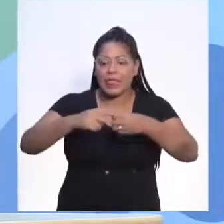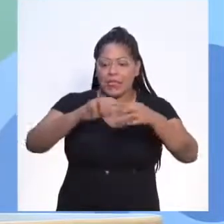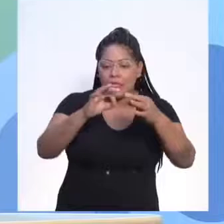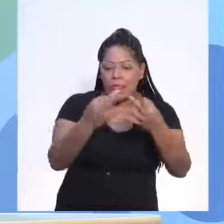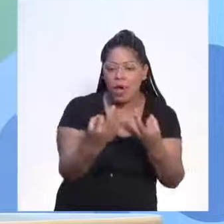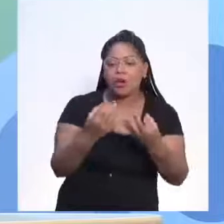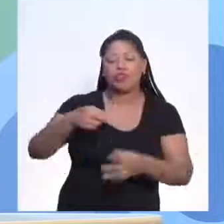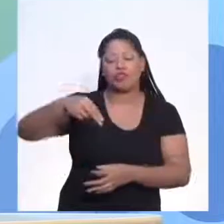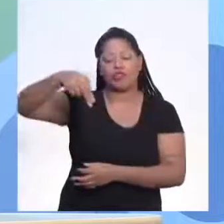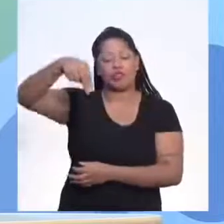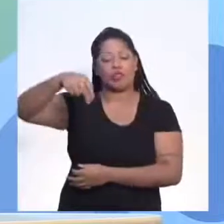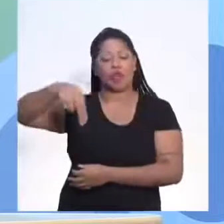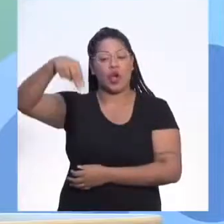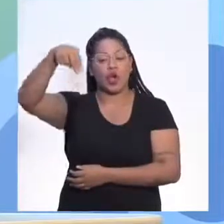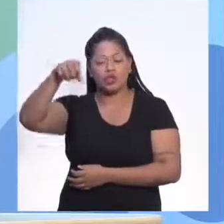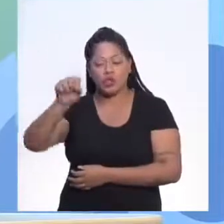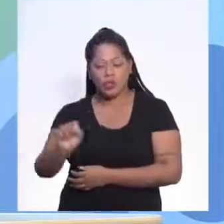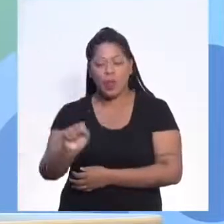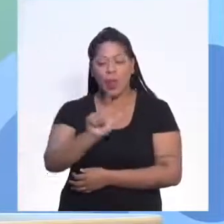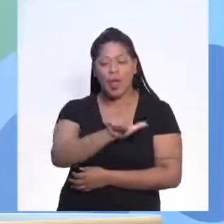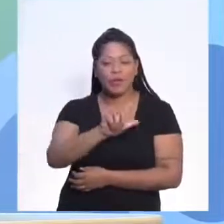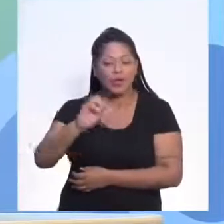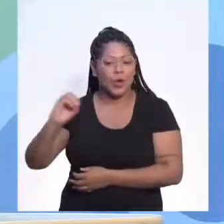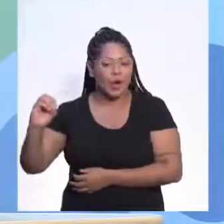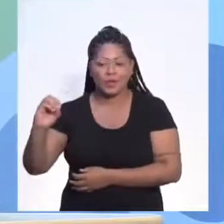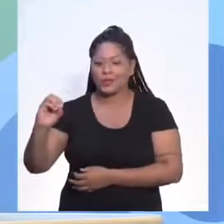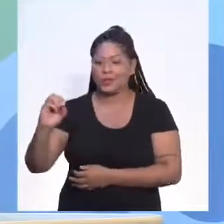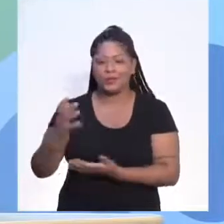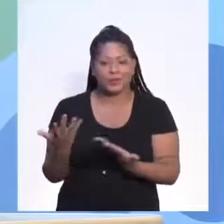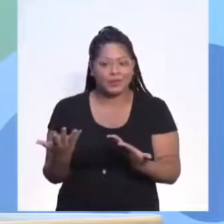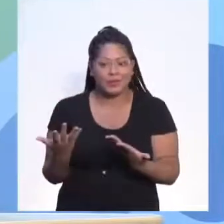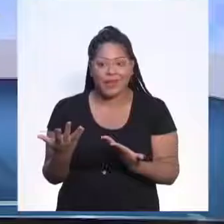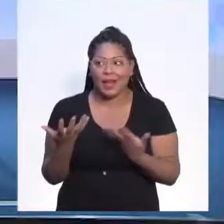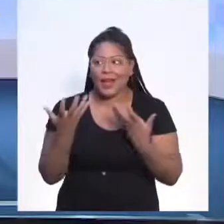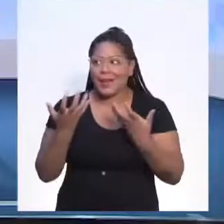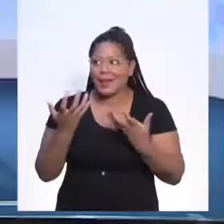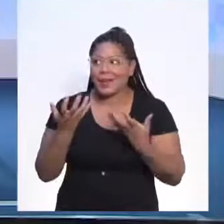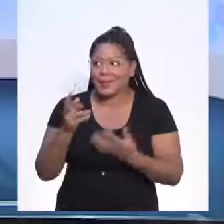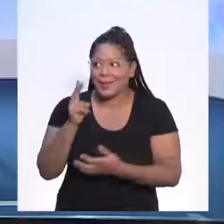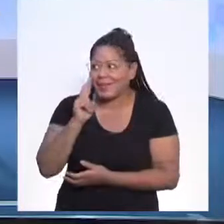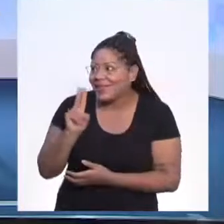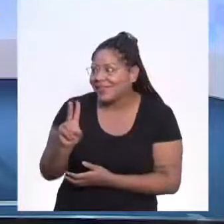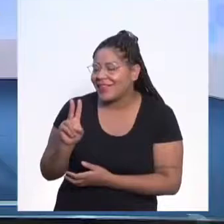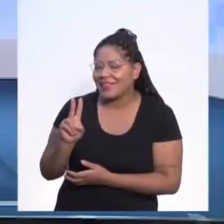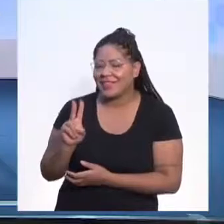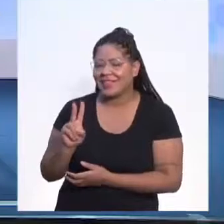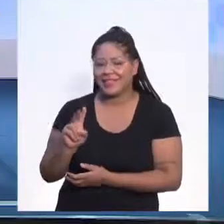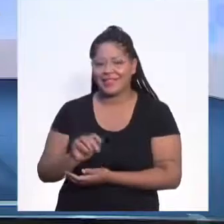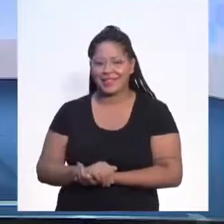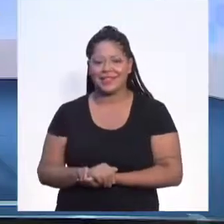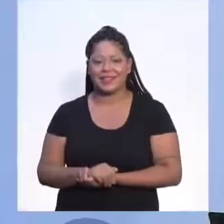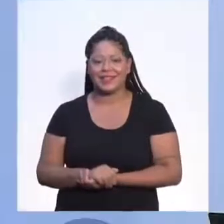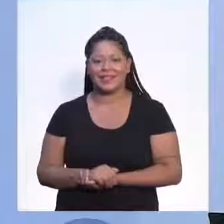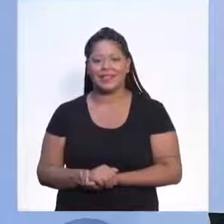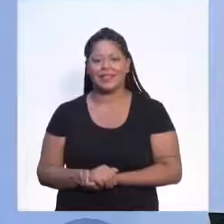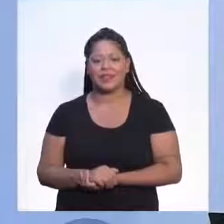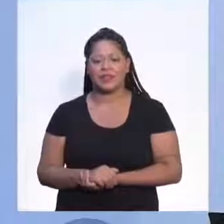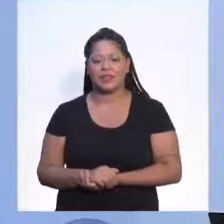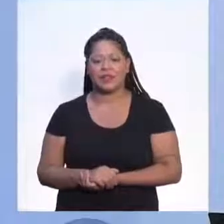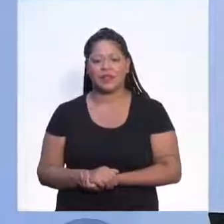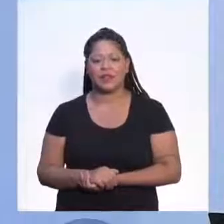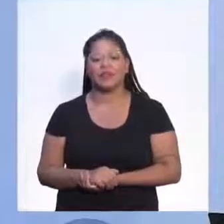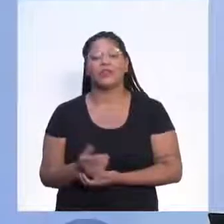norte, região sul. Ai, tô emocionada, quero muito ver o rostinho de vocês. Então, volta aqui